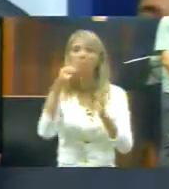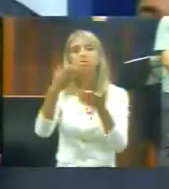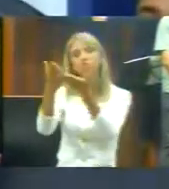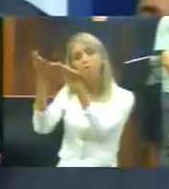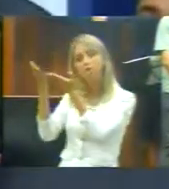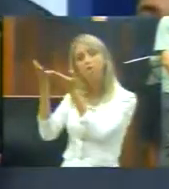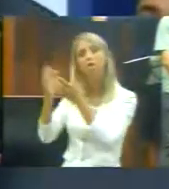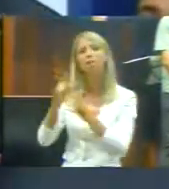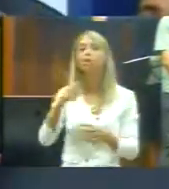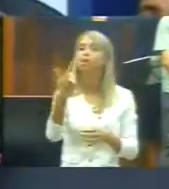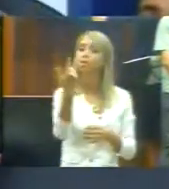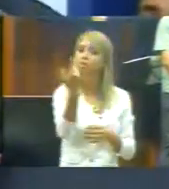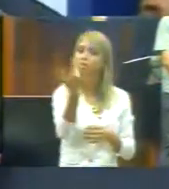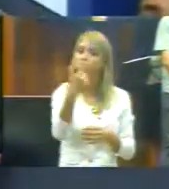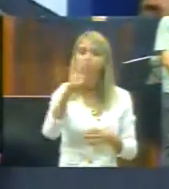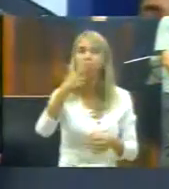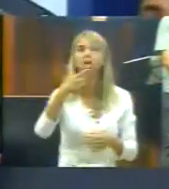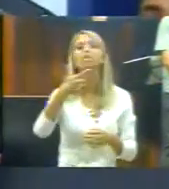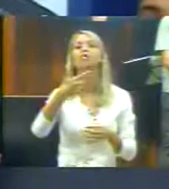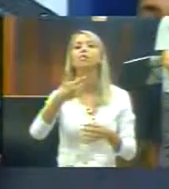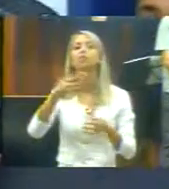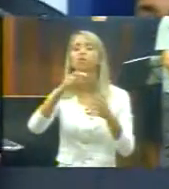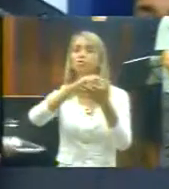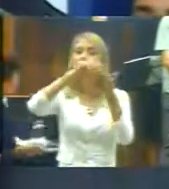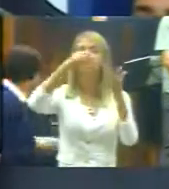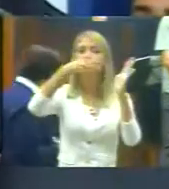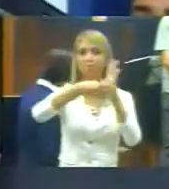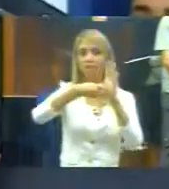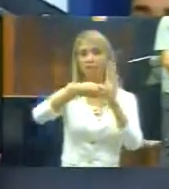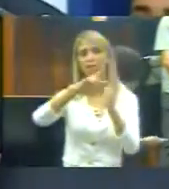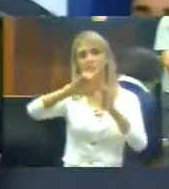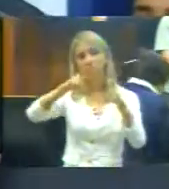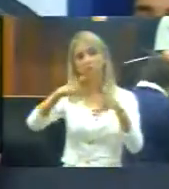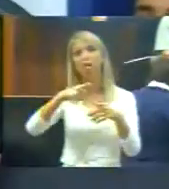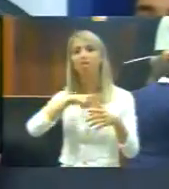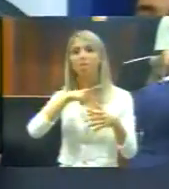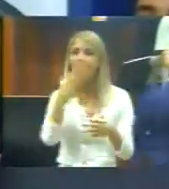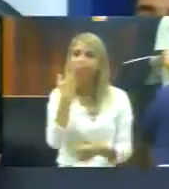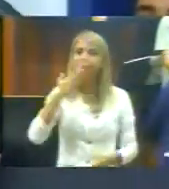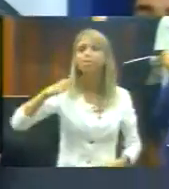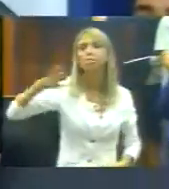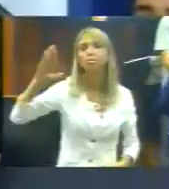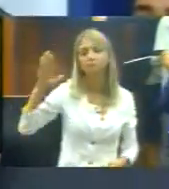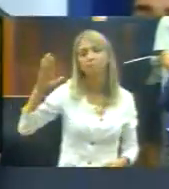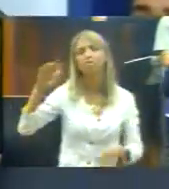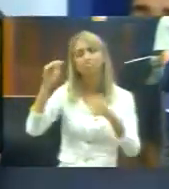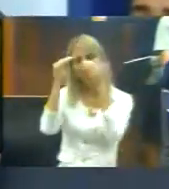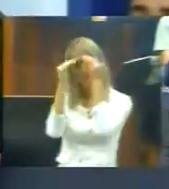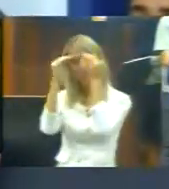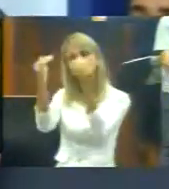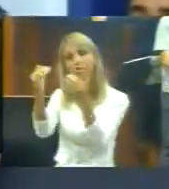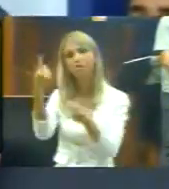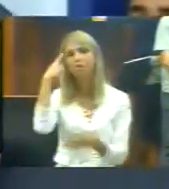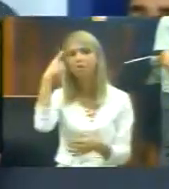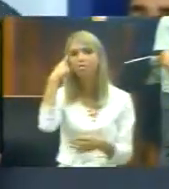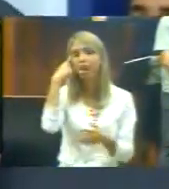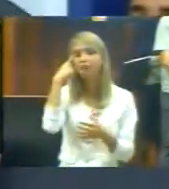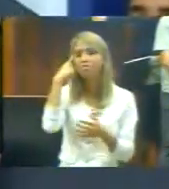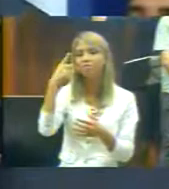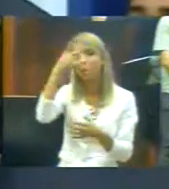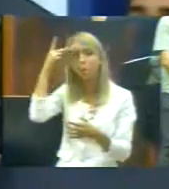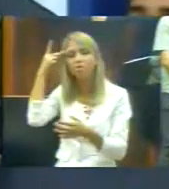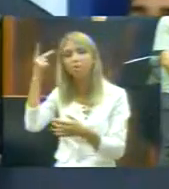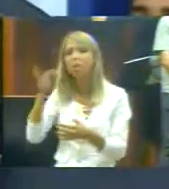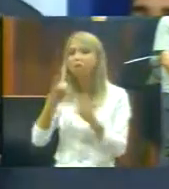como símbolo filosófico, prometo honrar todos os legados de Cristo, que é o amor, o pensar no próximo antes de pensar em mim, e